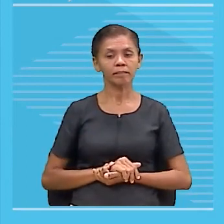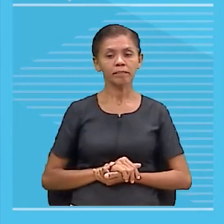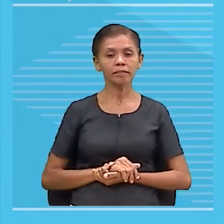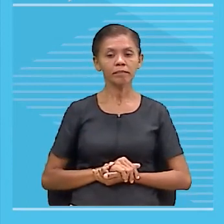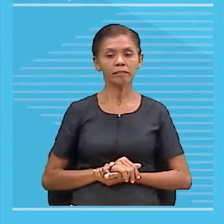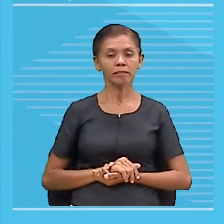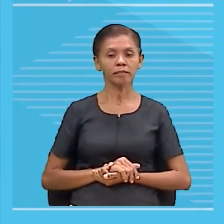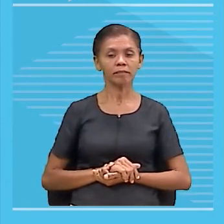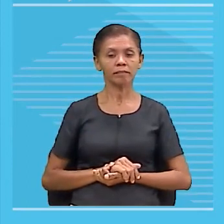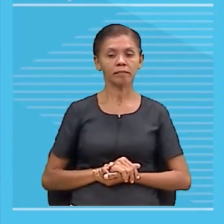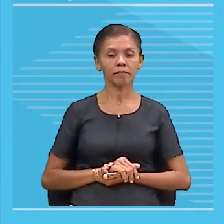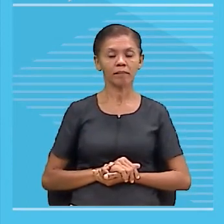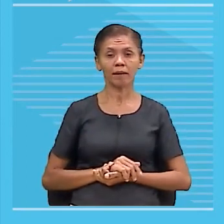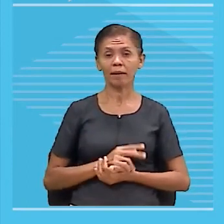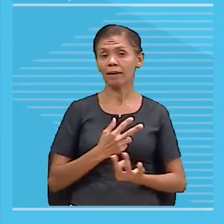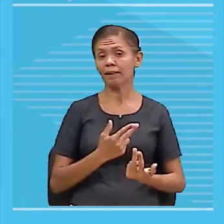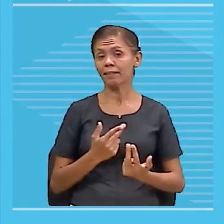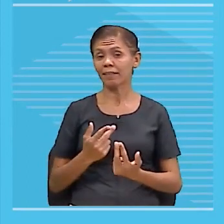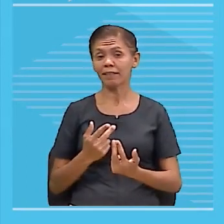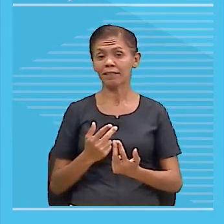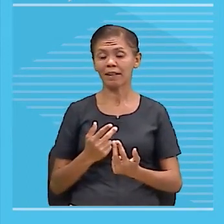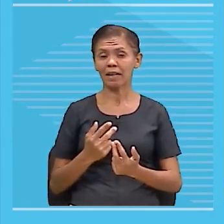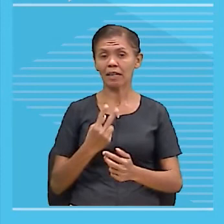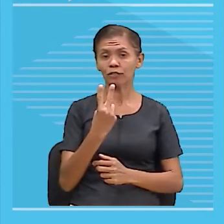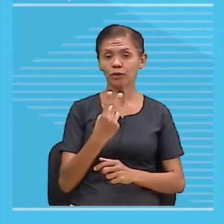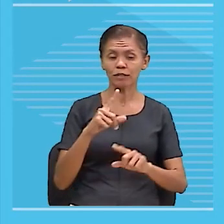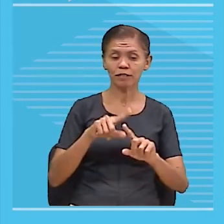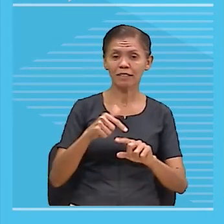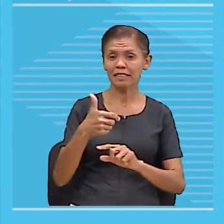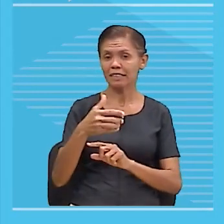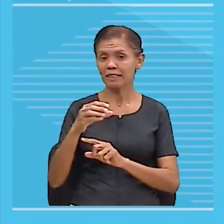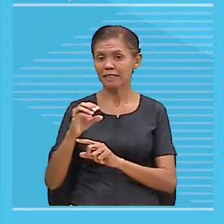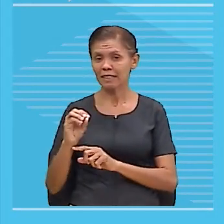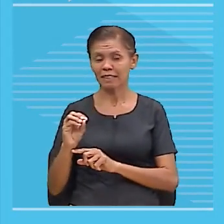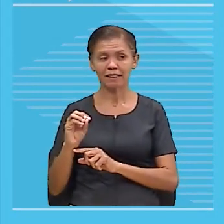2 vezes 10 a menos 2 metros.